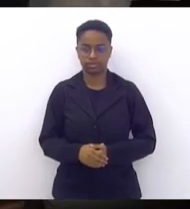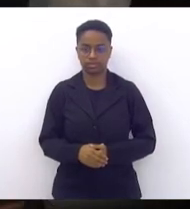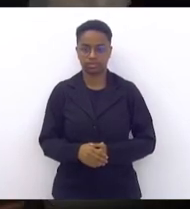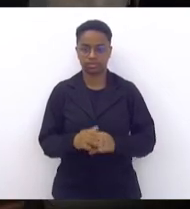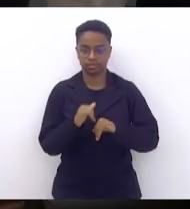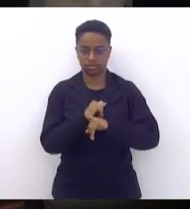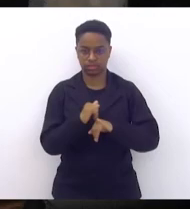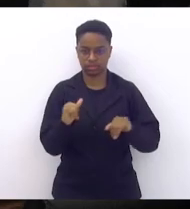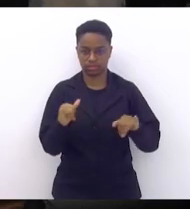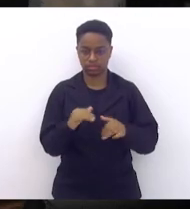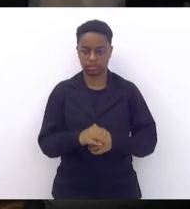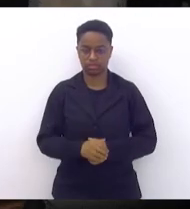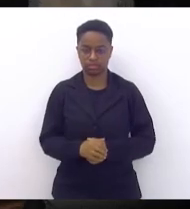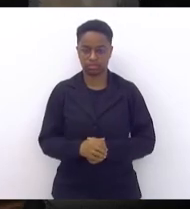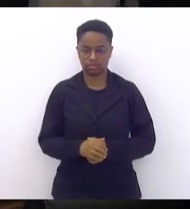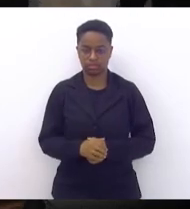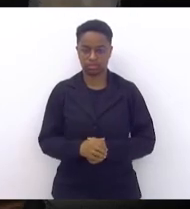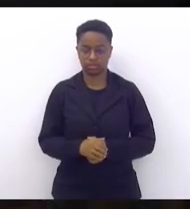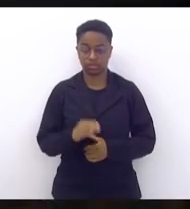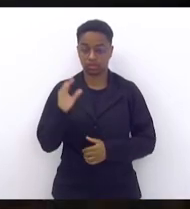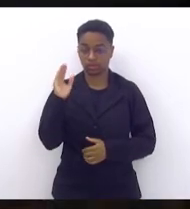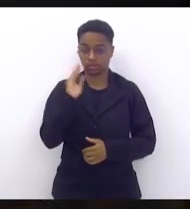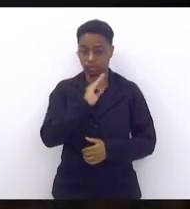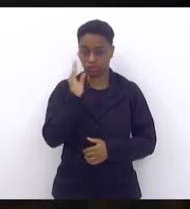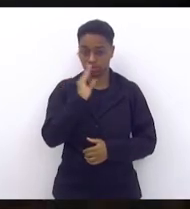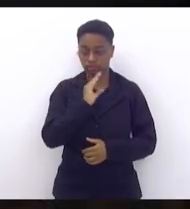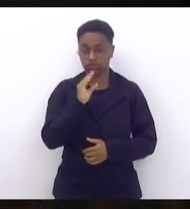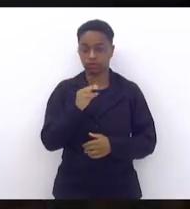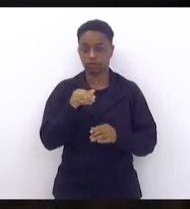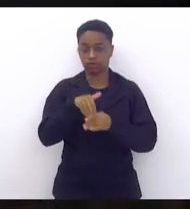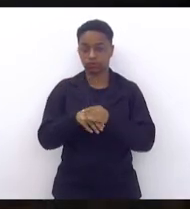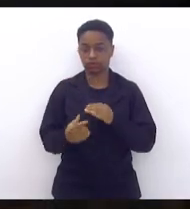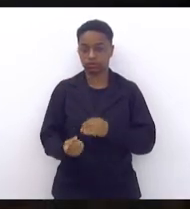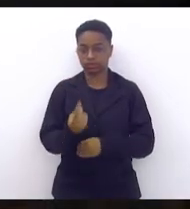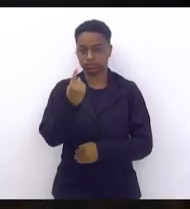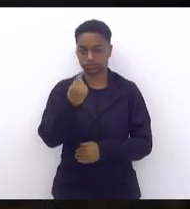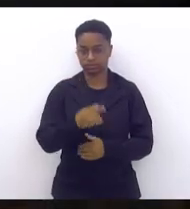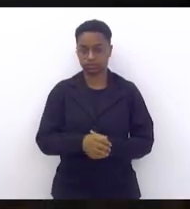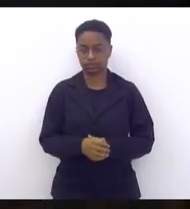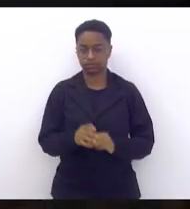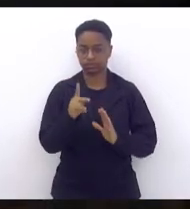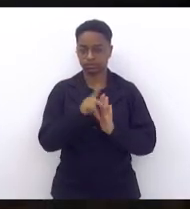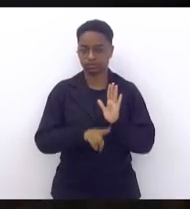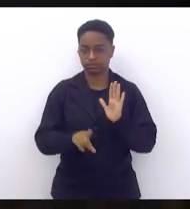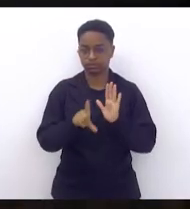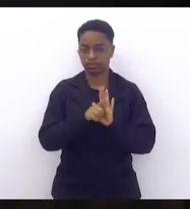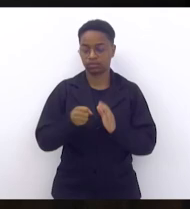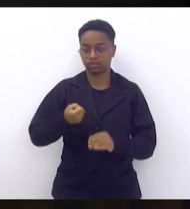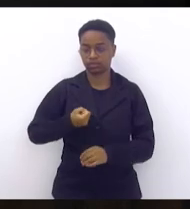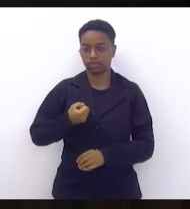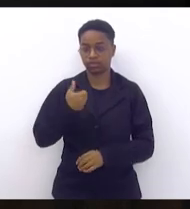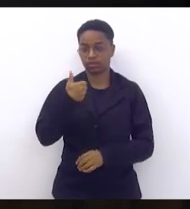Anuncio, em regime de urgência, em votação única, projeto de lei número